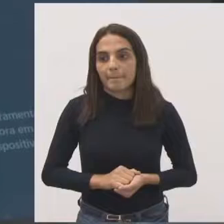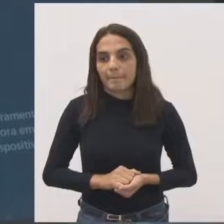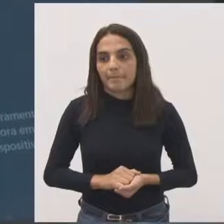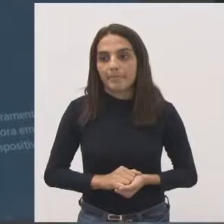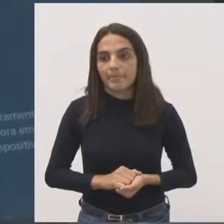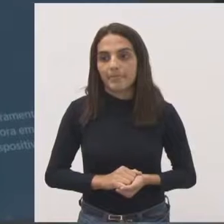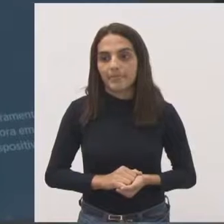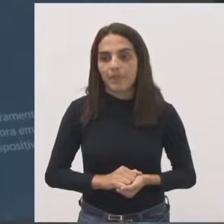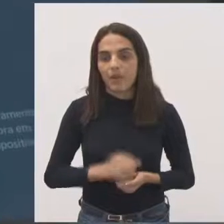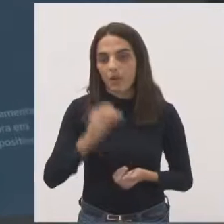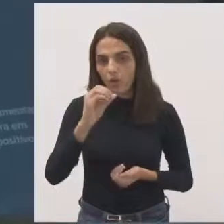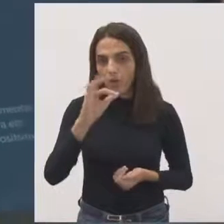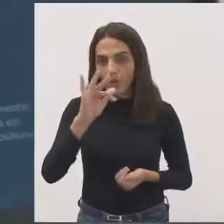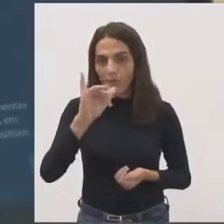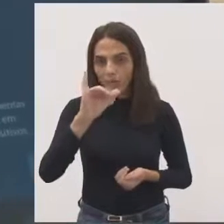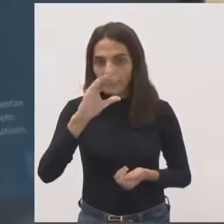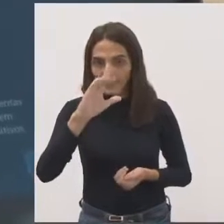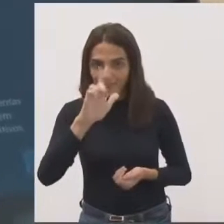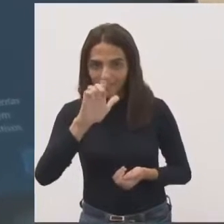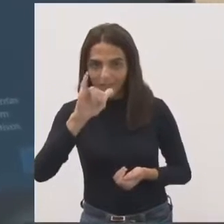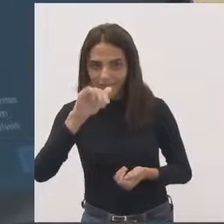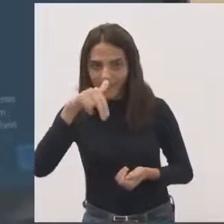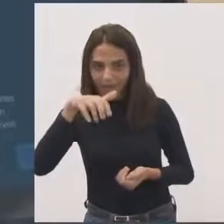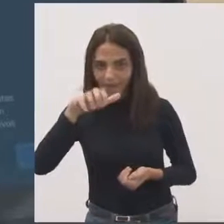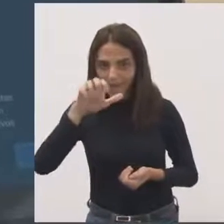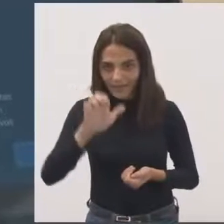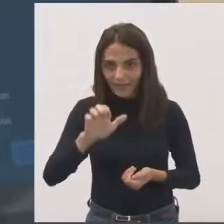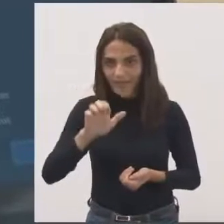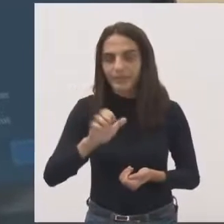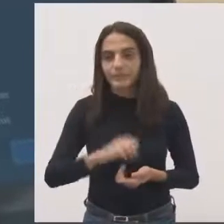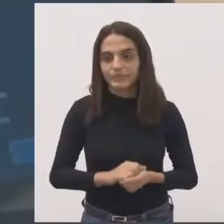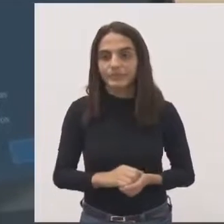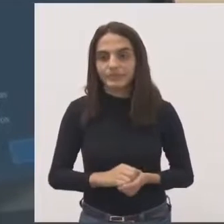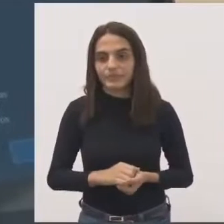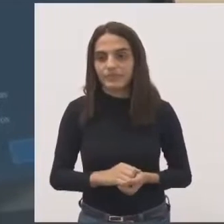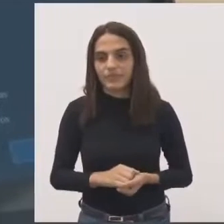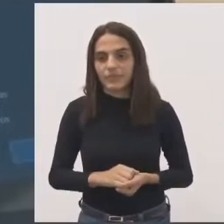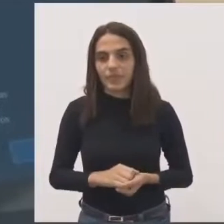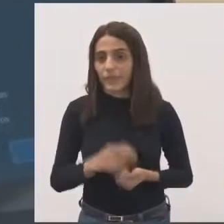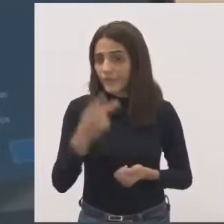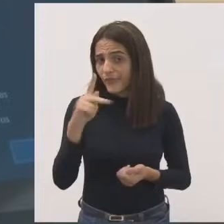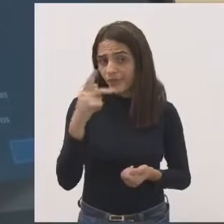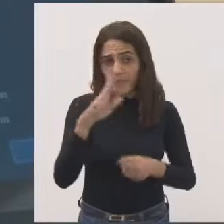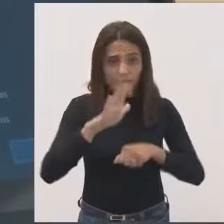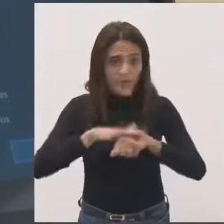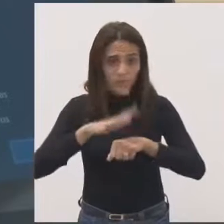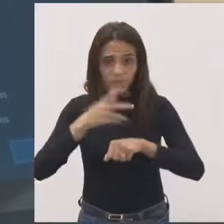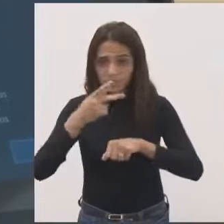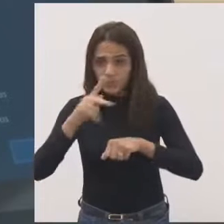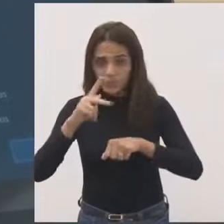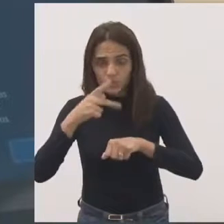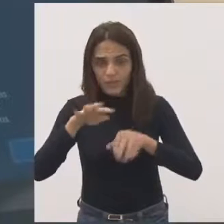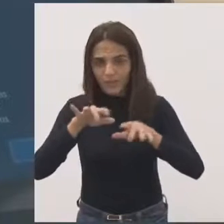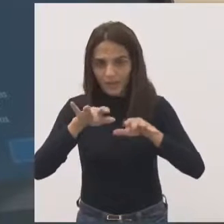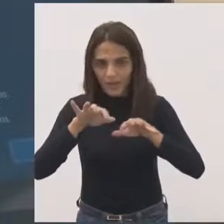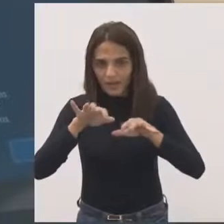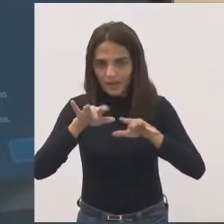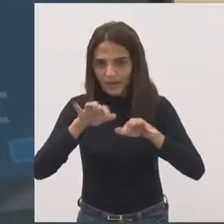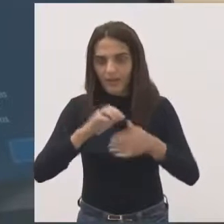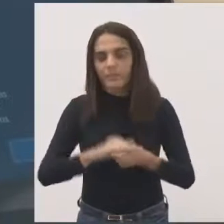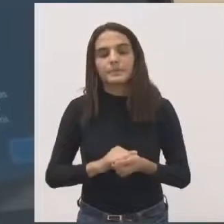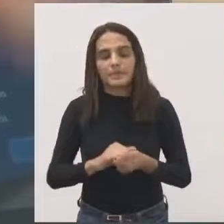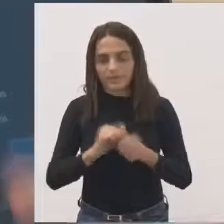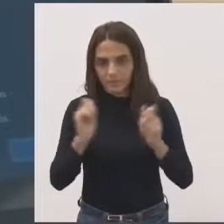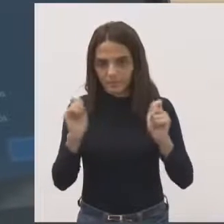ela já te deixa você como administrador da sua máquina, entendeu? Então, você não fica dependendo de